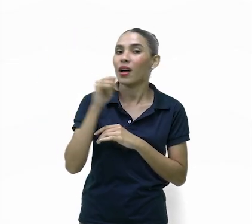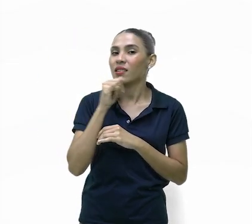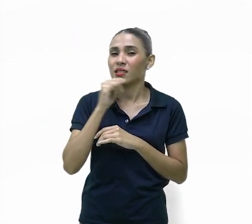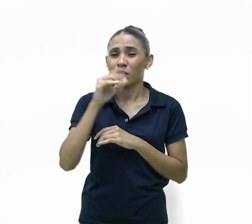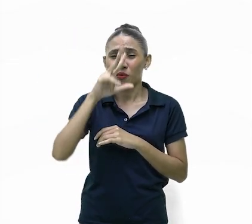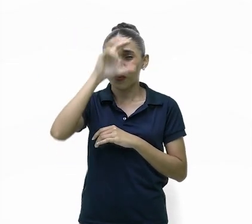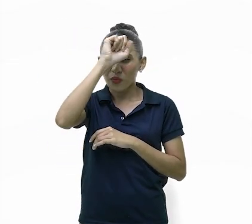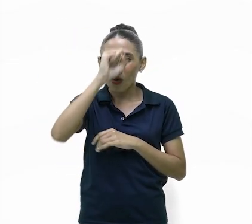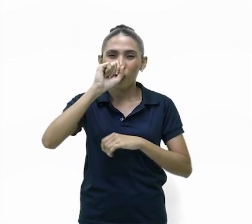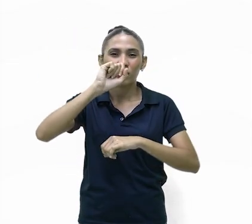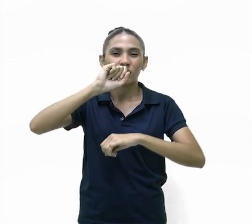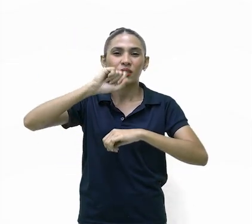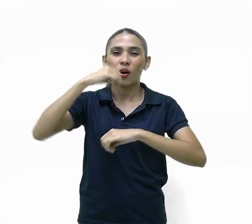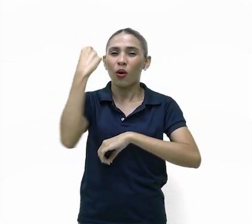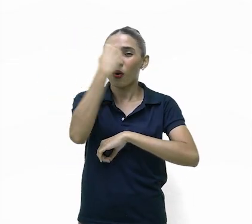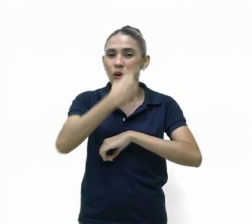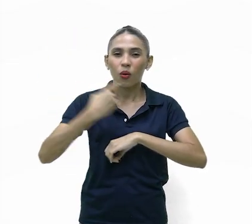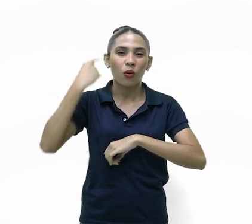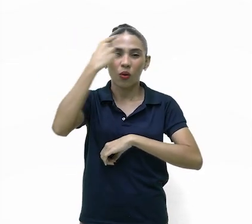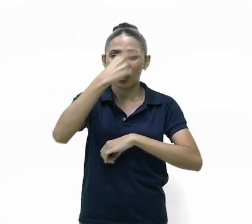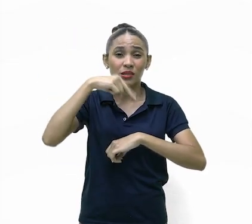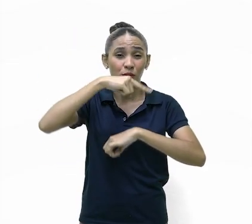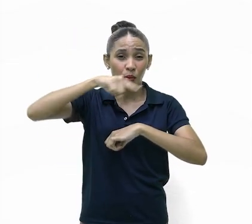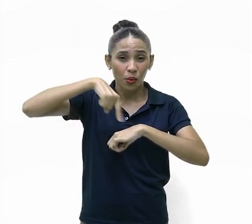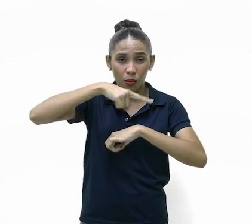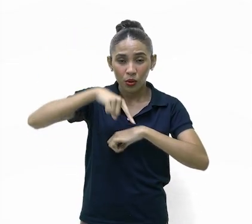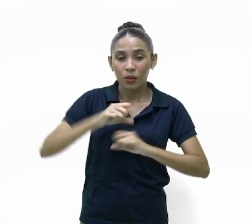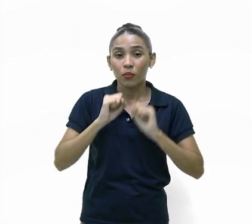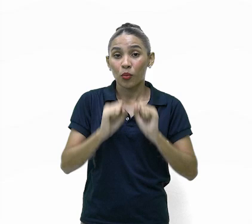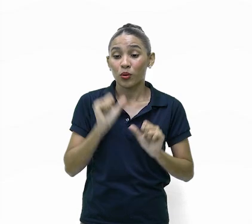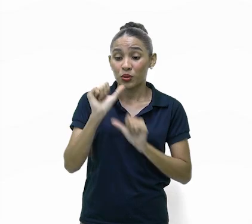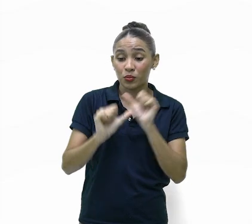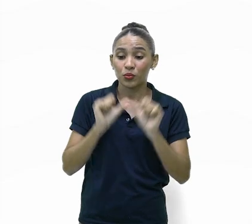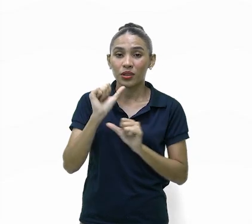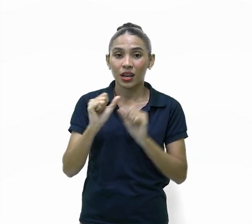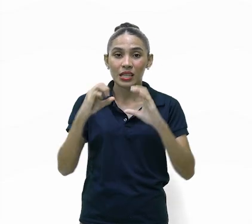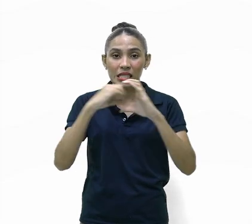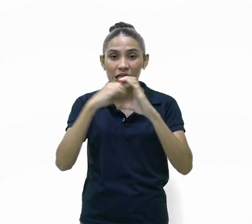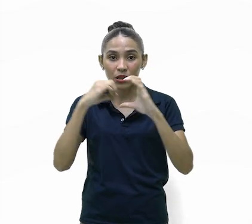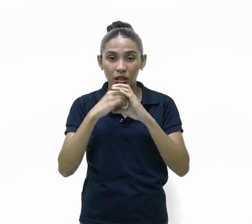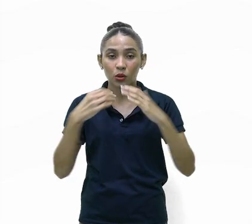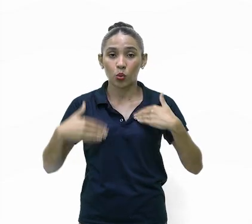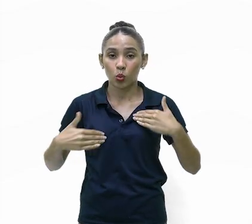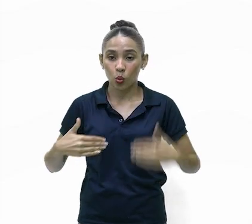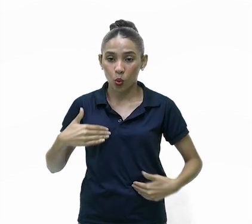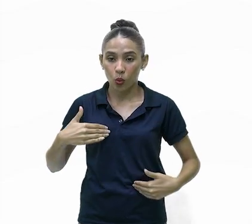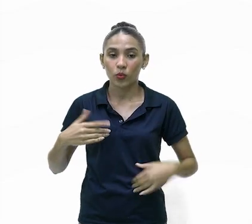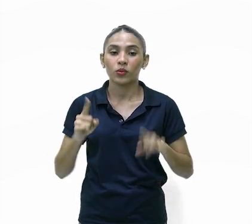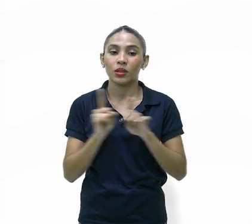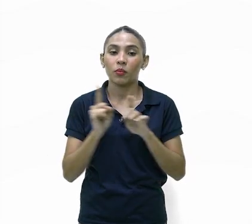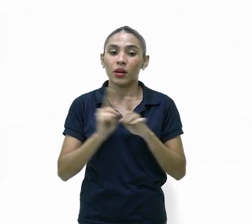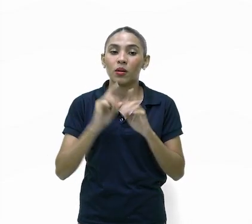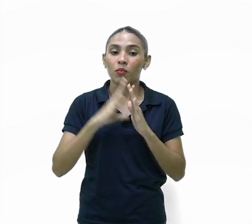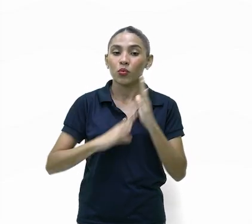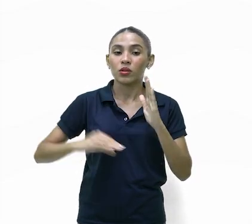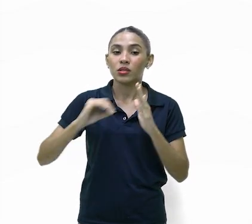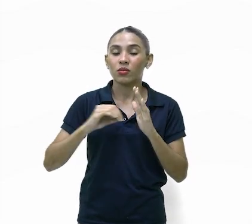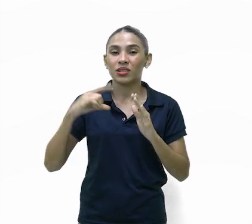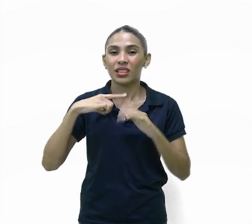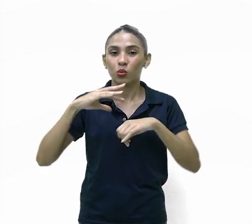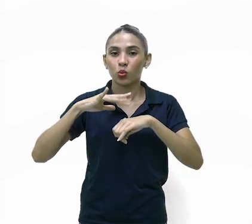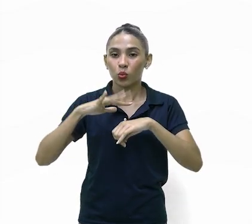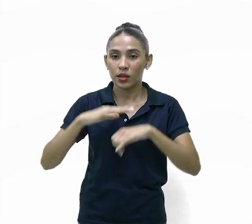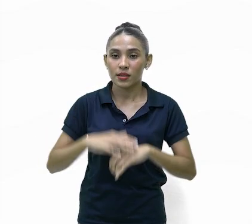muito prolongada, isso pode alterar aí as células do seu corpo, causando mutações, e essas mutações podem causar